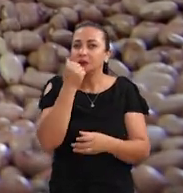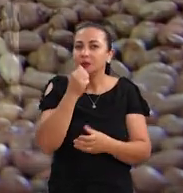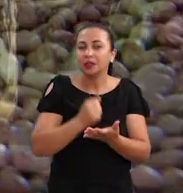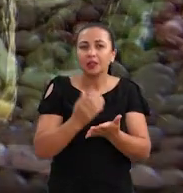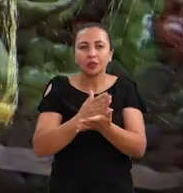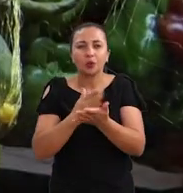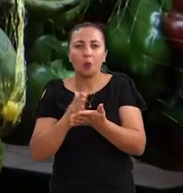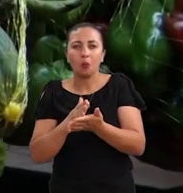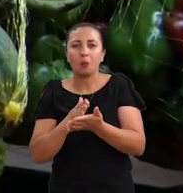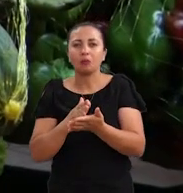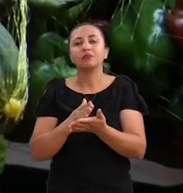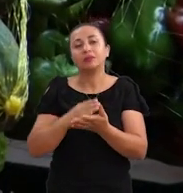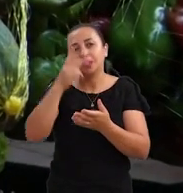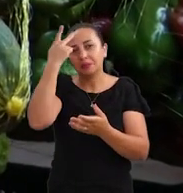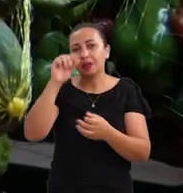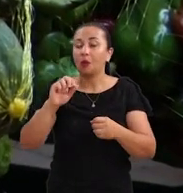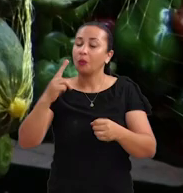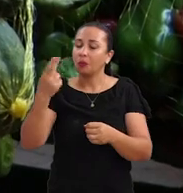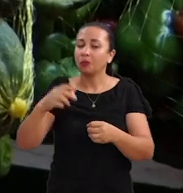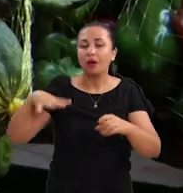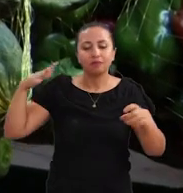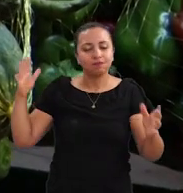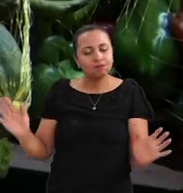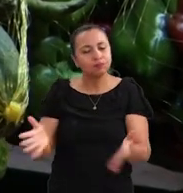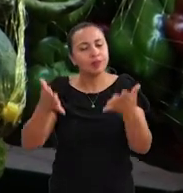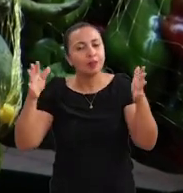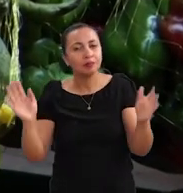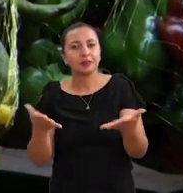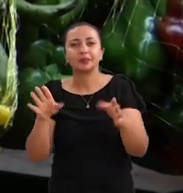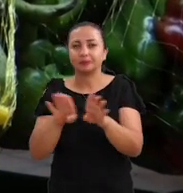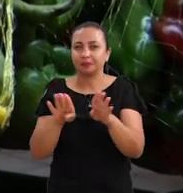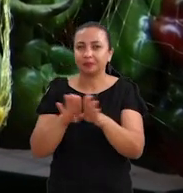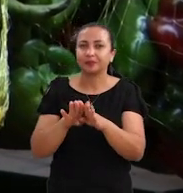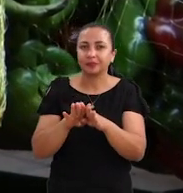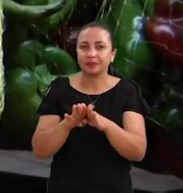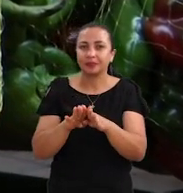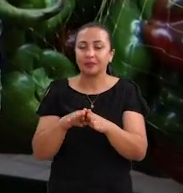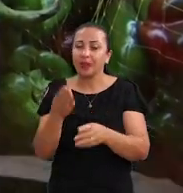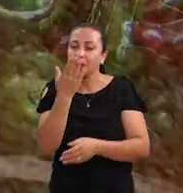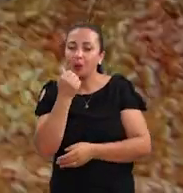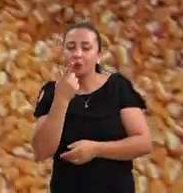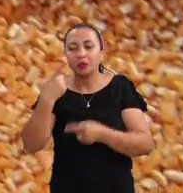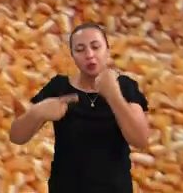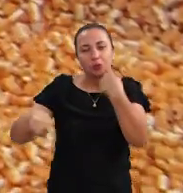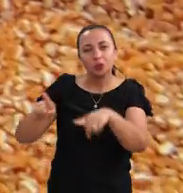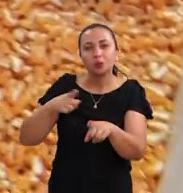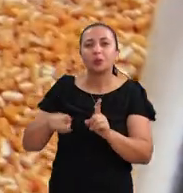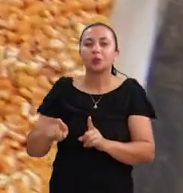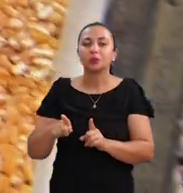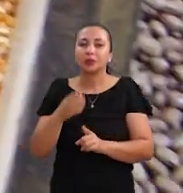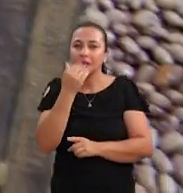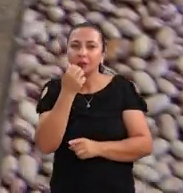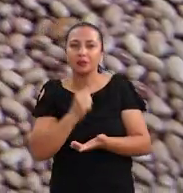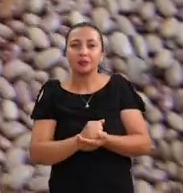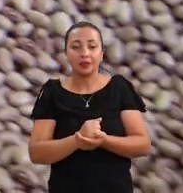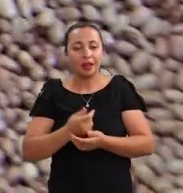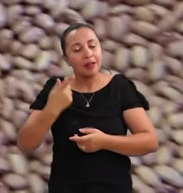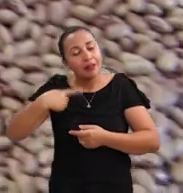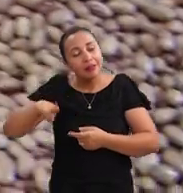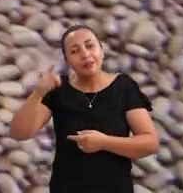determinado alimento, ou, né, estimular a ingestão de um outro